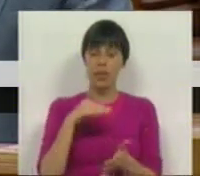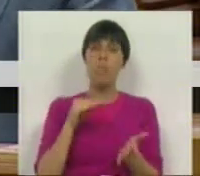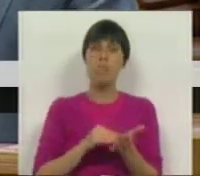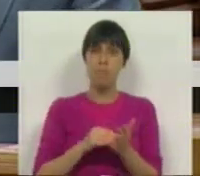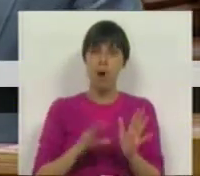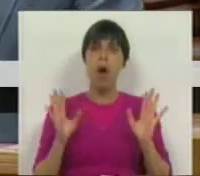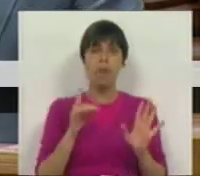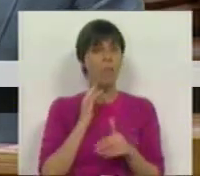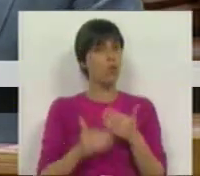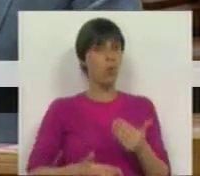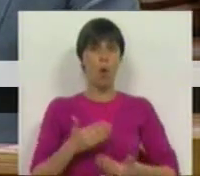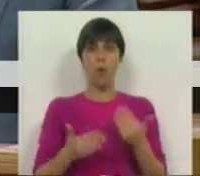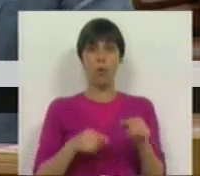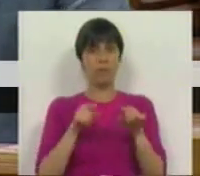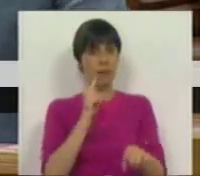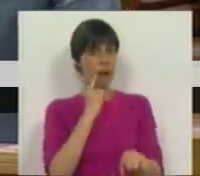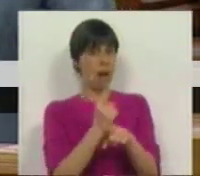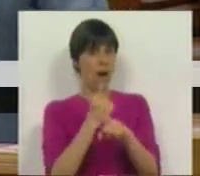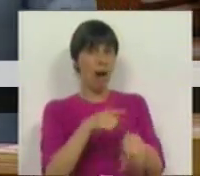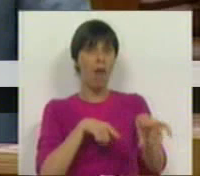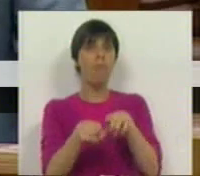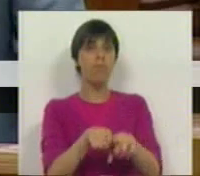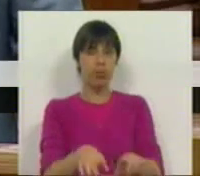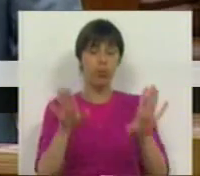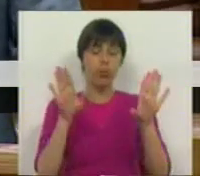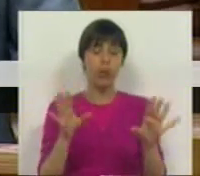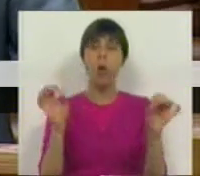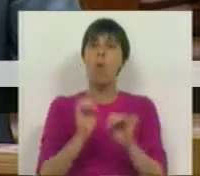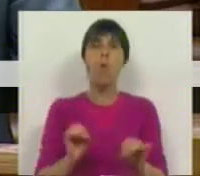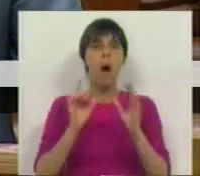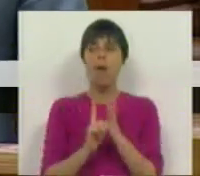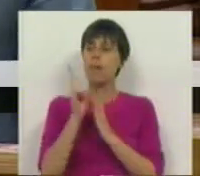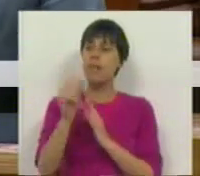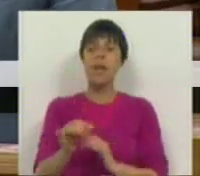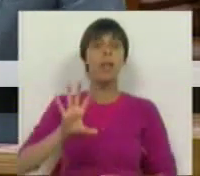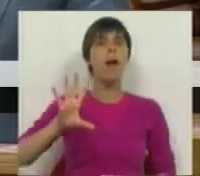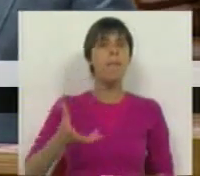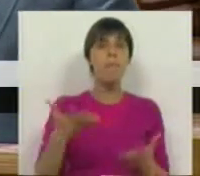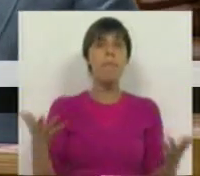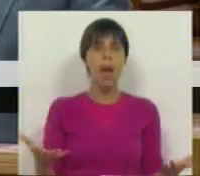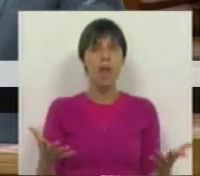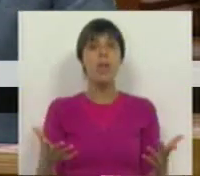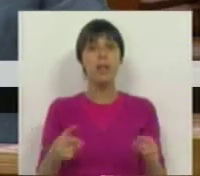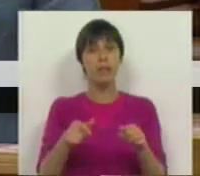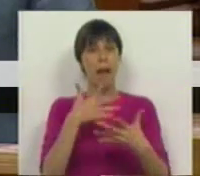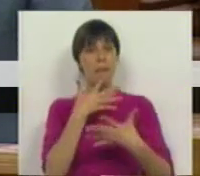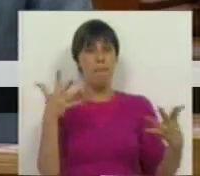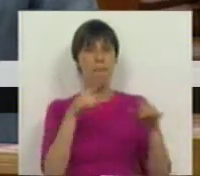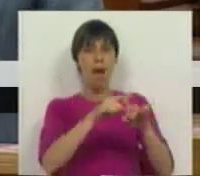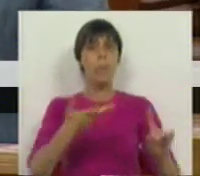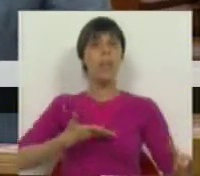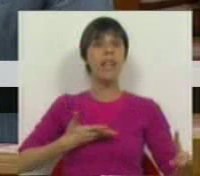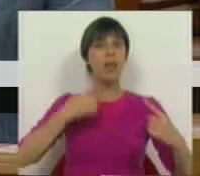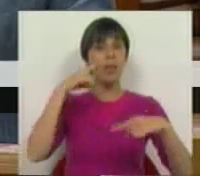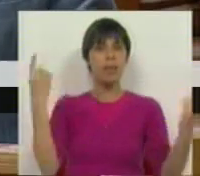pobres continuaremos com esta política, porque não há saída para o país que tem pela mão desta maioria uma